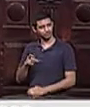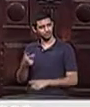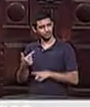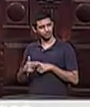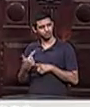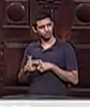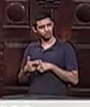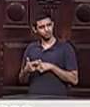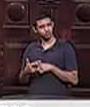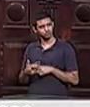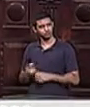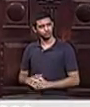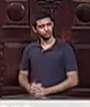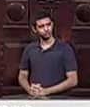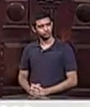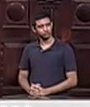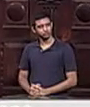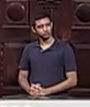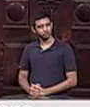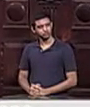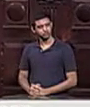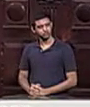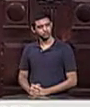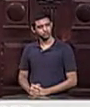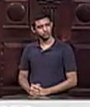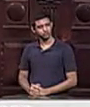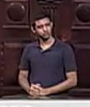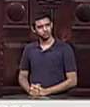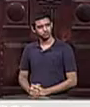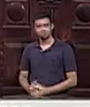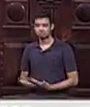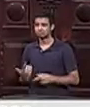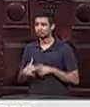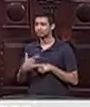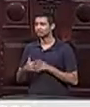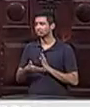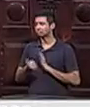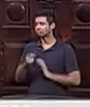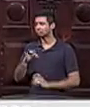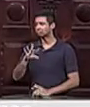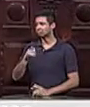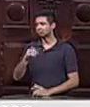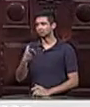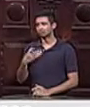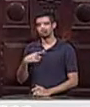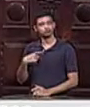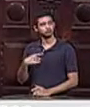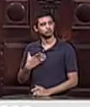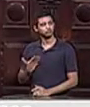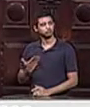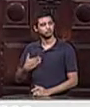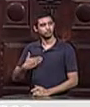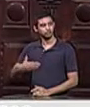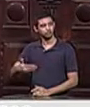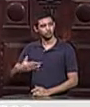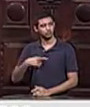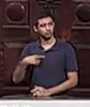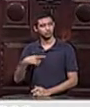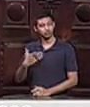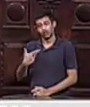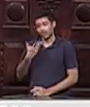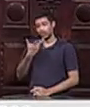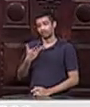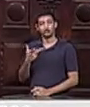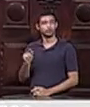veta, não discute o veto e aí inviabiliza. Porque eu digo aqui o seguinte, eu